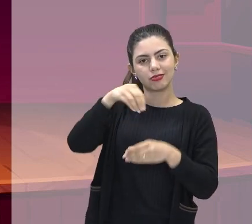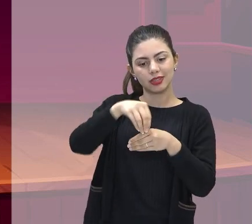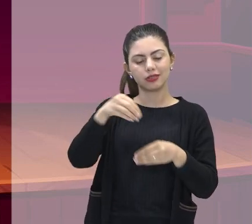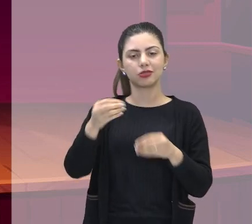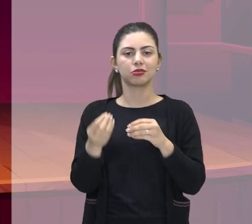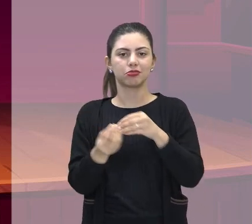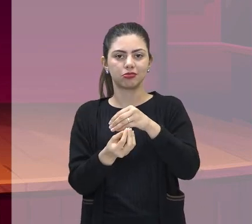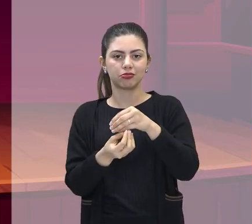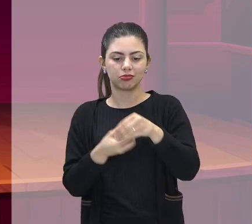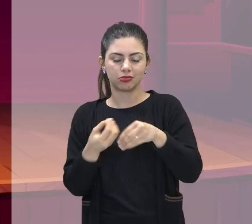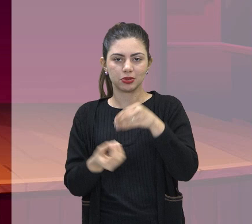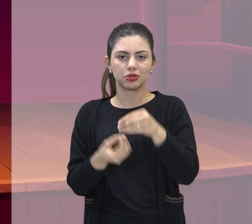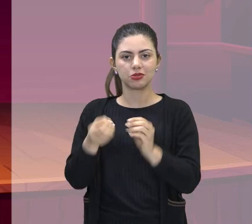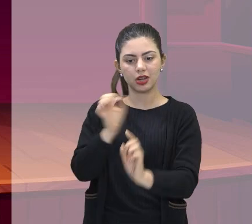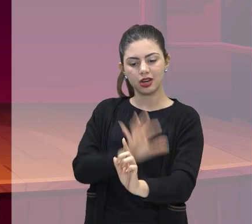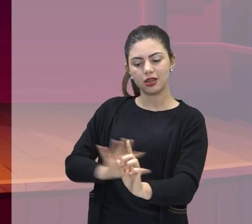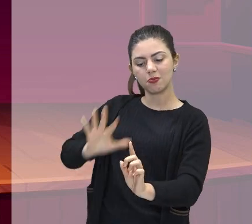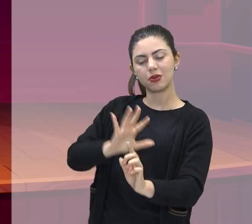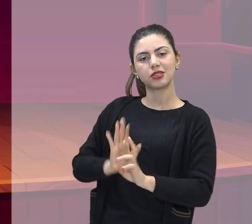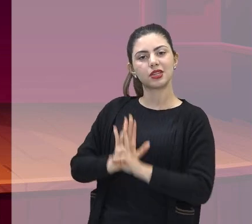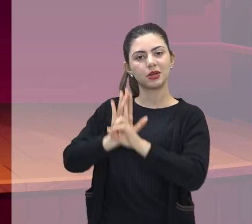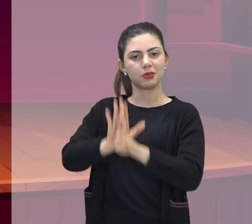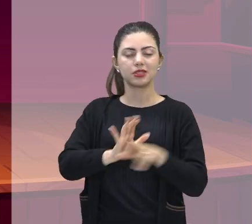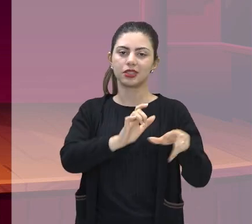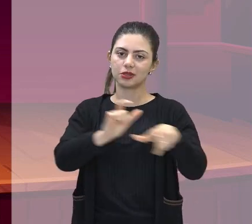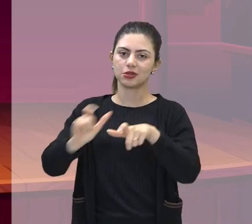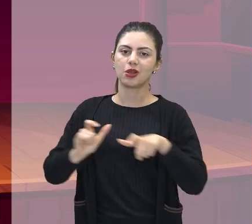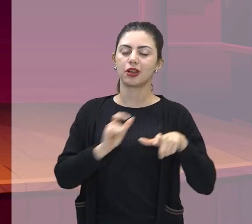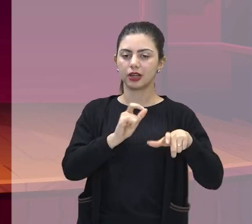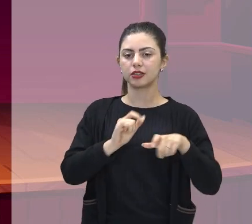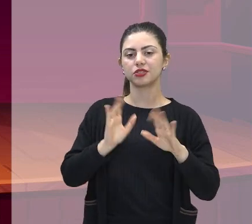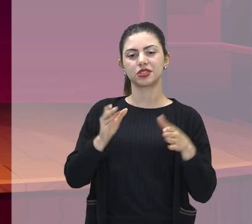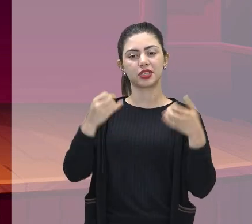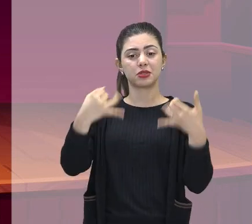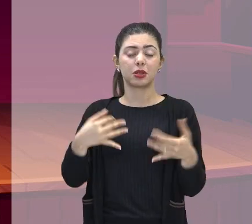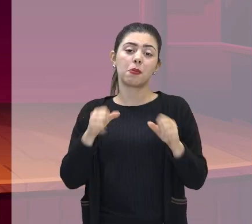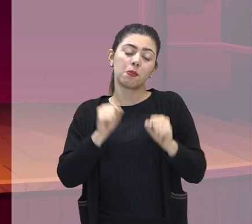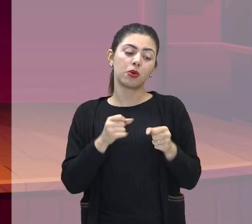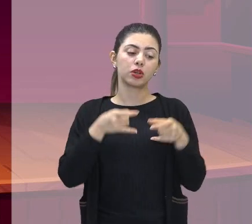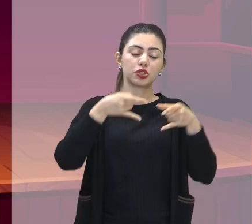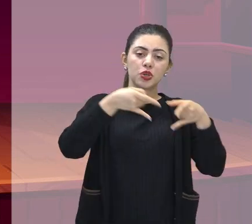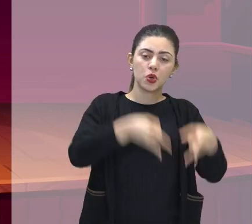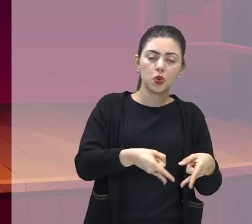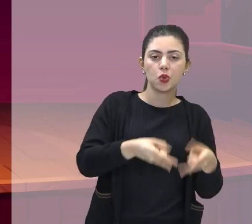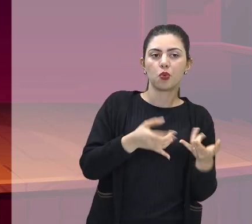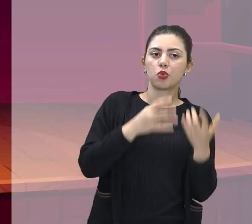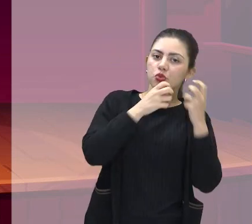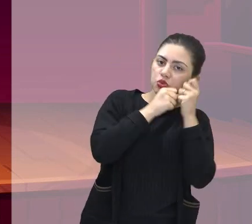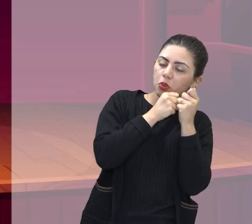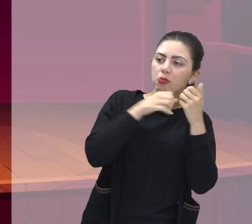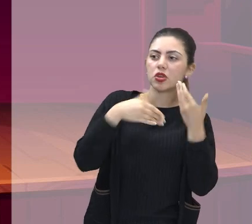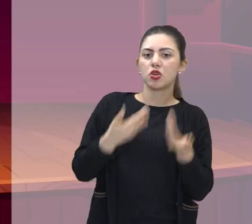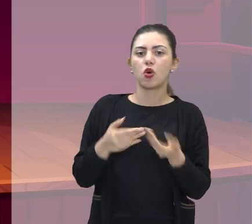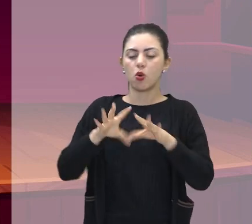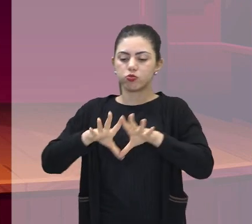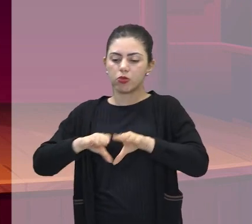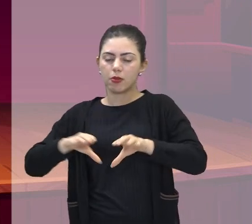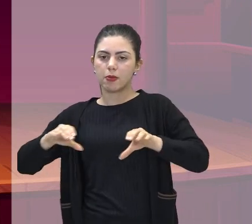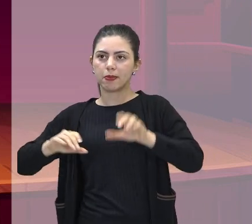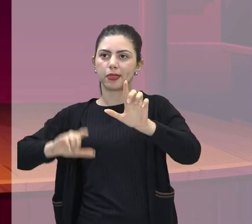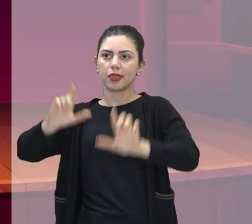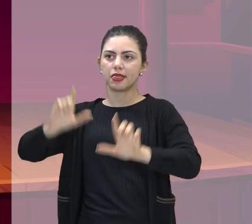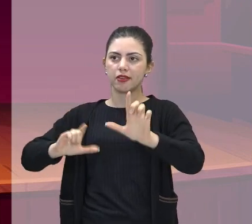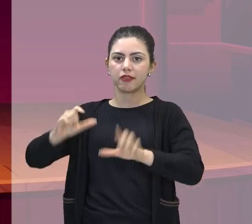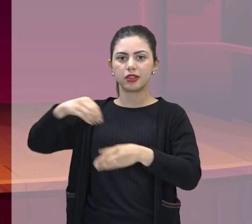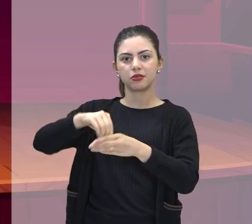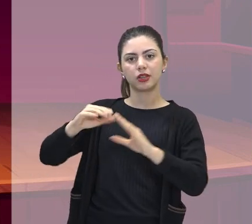ele vai criar essa ambientação, ele vai fazer a representação dos lugares. Como a gente falou, pode ser um quarto, uma sala, né? Pode ser